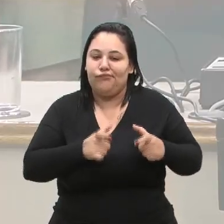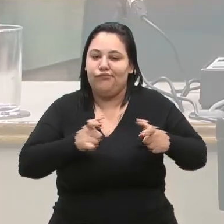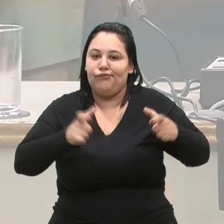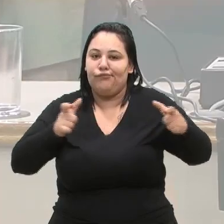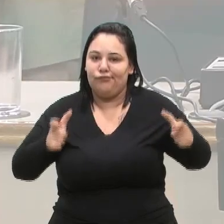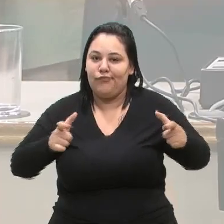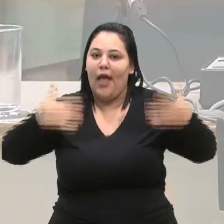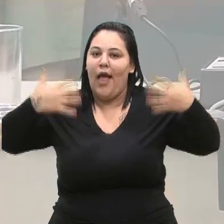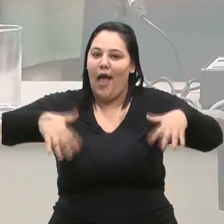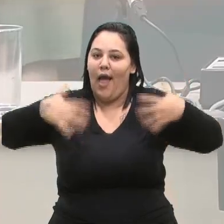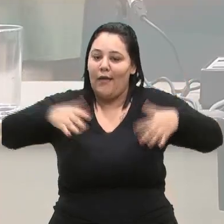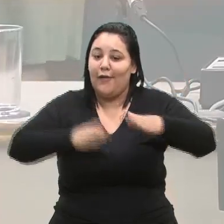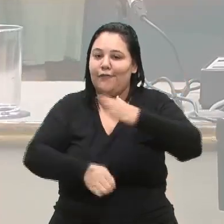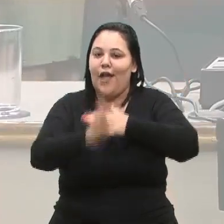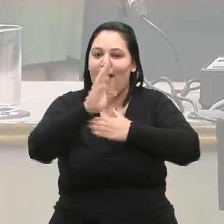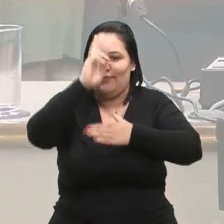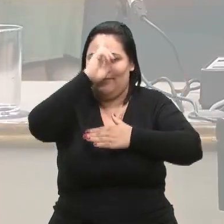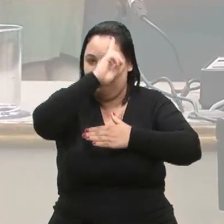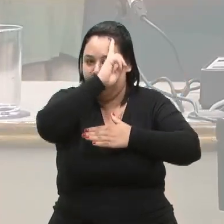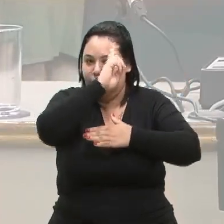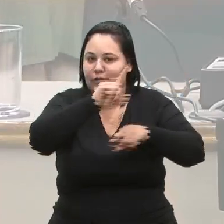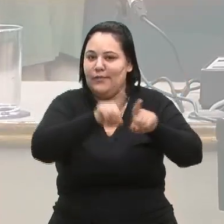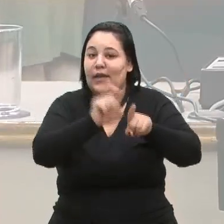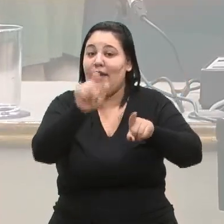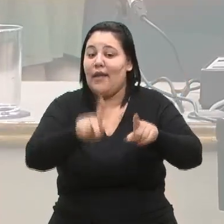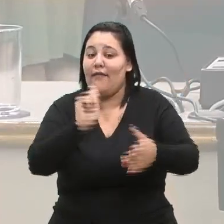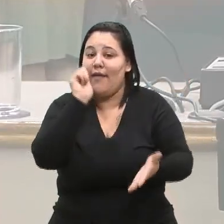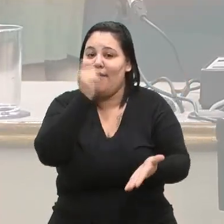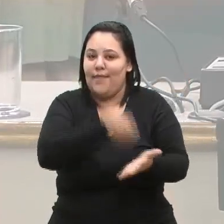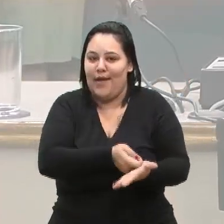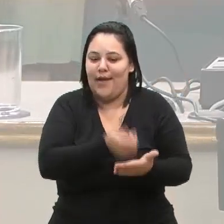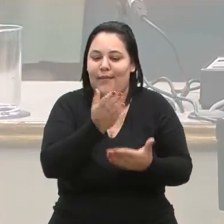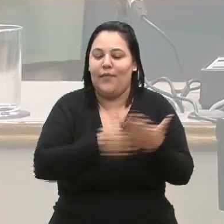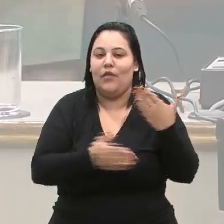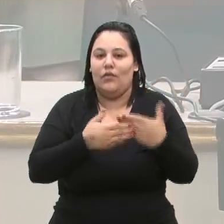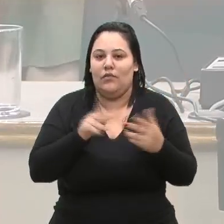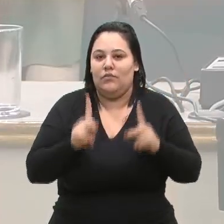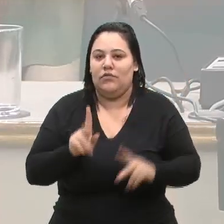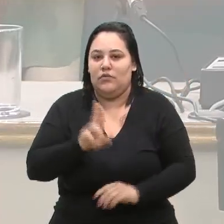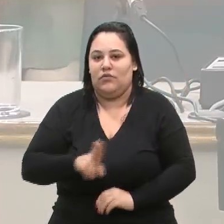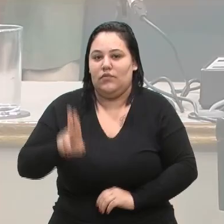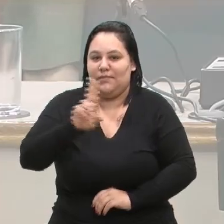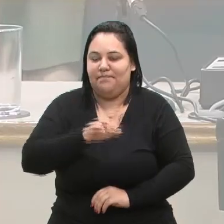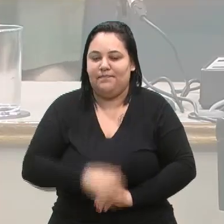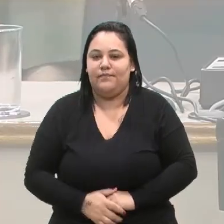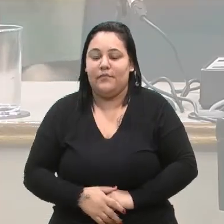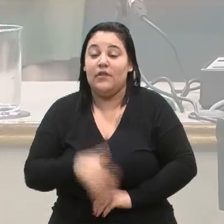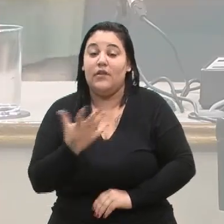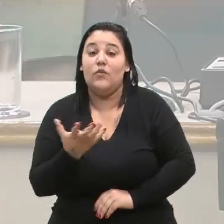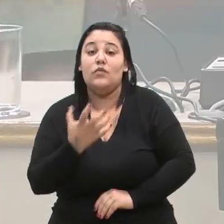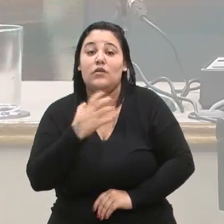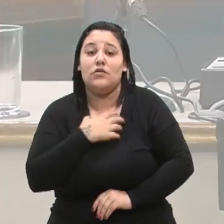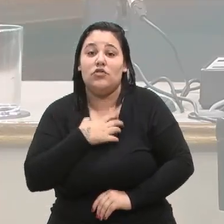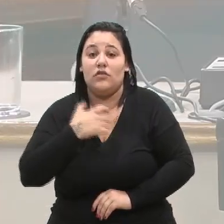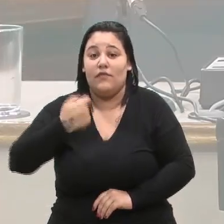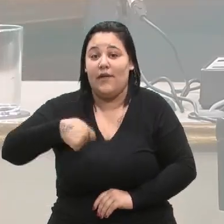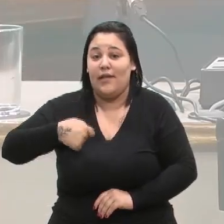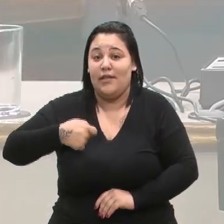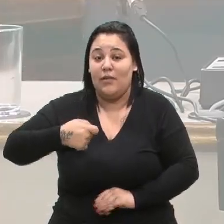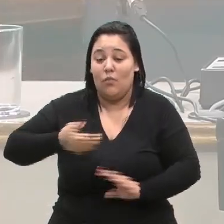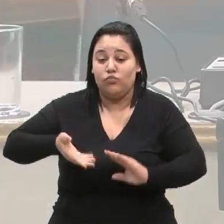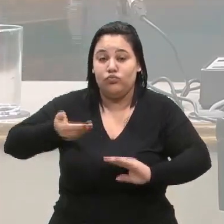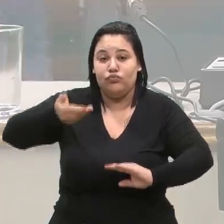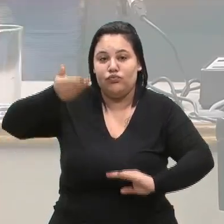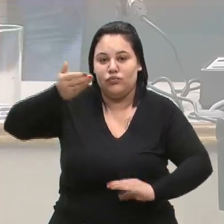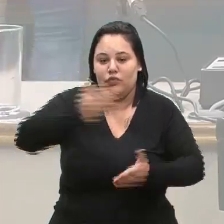por aplicativos e sabemos que quem pagará essa conta serão todos os usuários, sendo estimado um aumento inicial